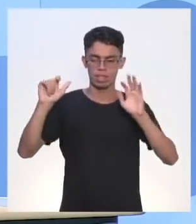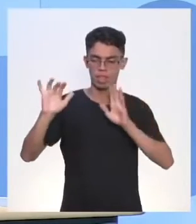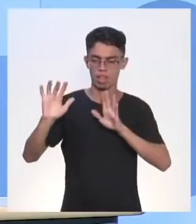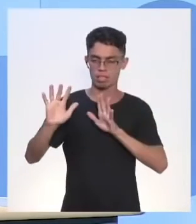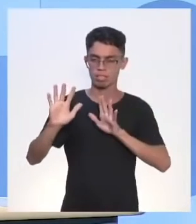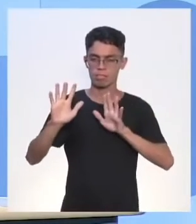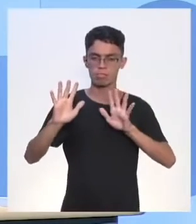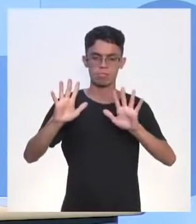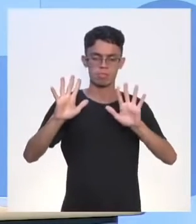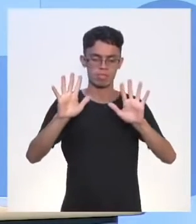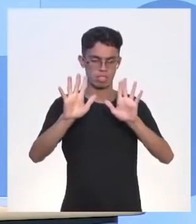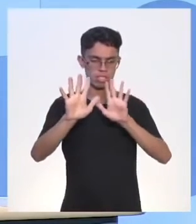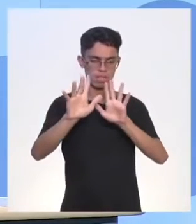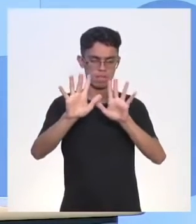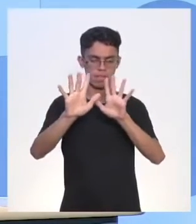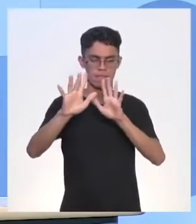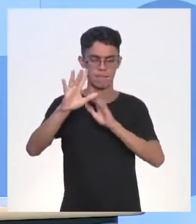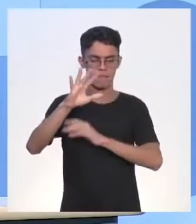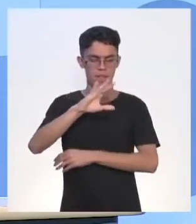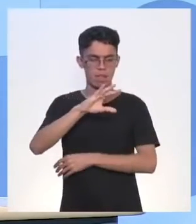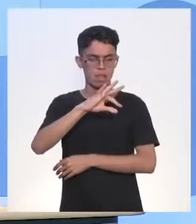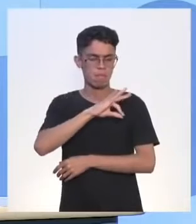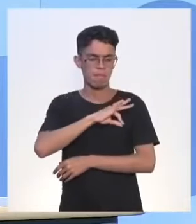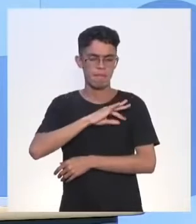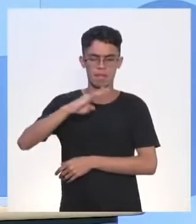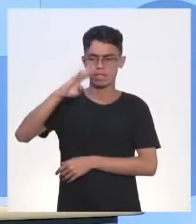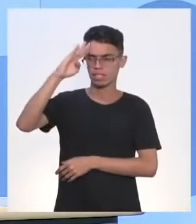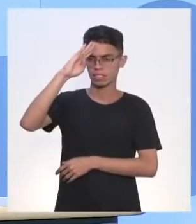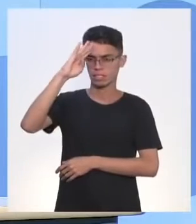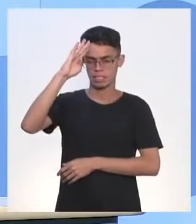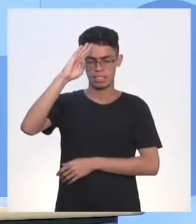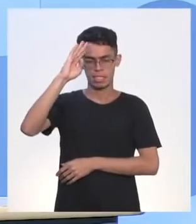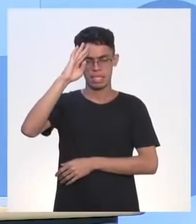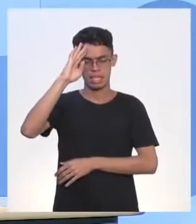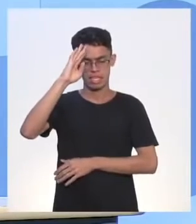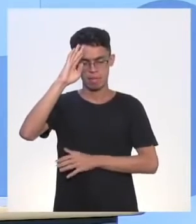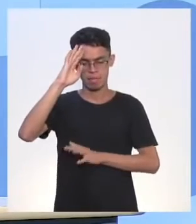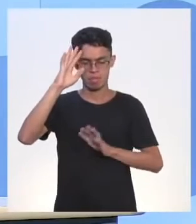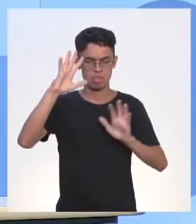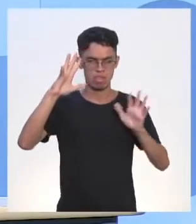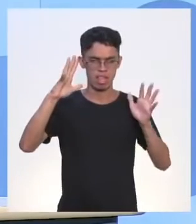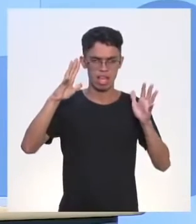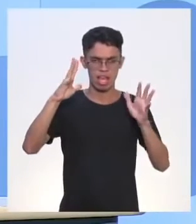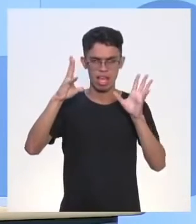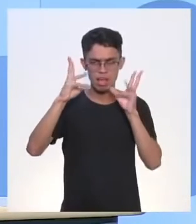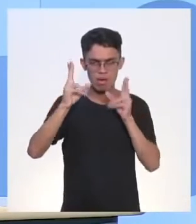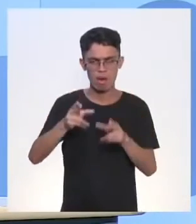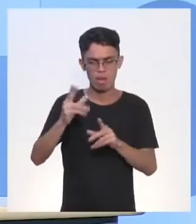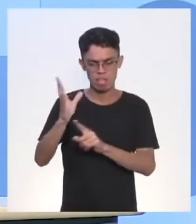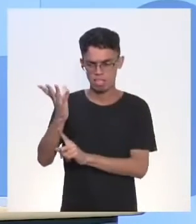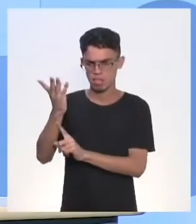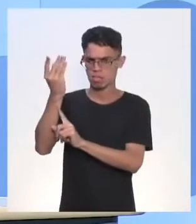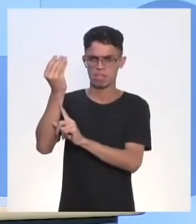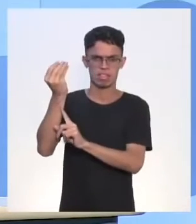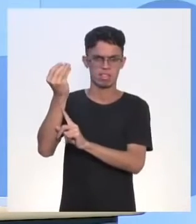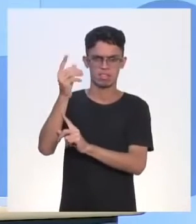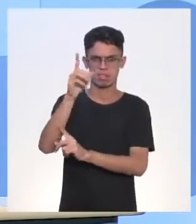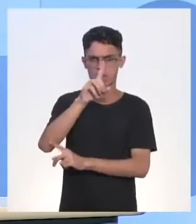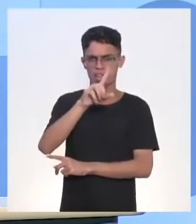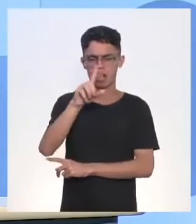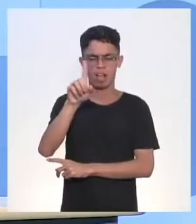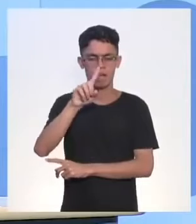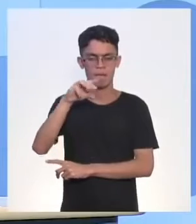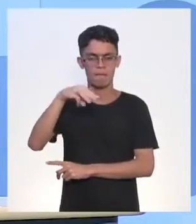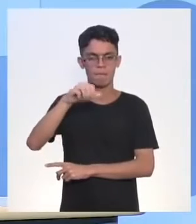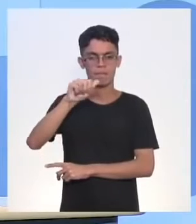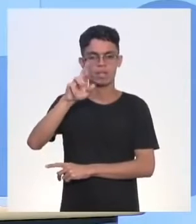foi tão glamuroso, tão heróico, né, como aparece em algumas imagens, né? Então dizem até, né, professor Carlos, que o